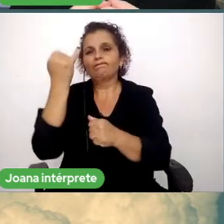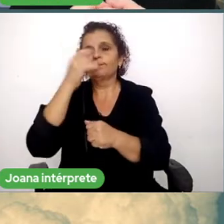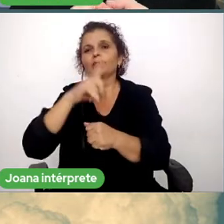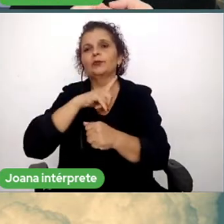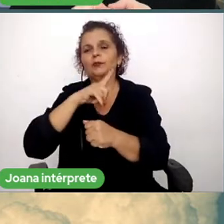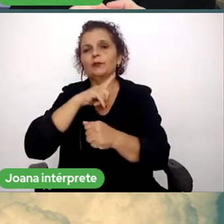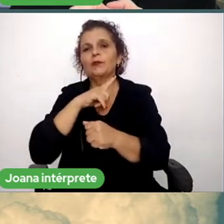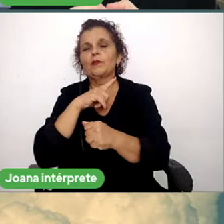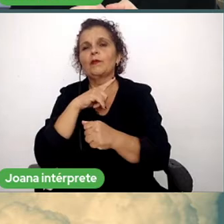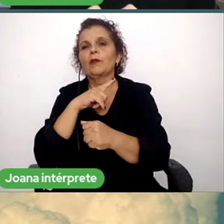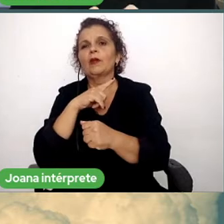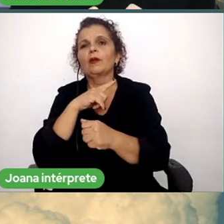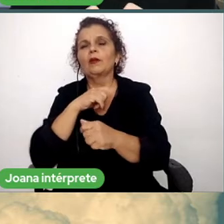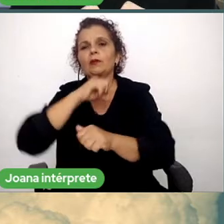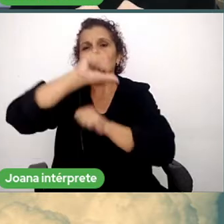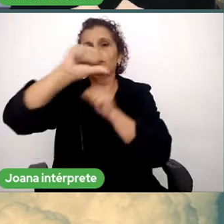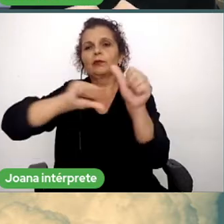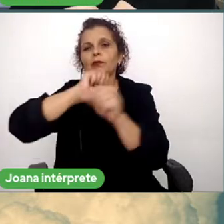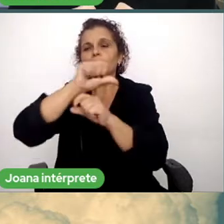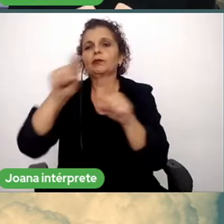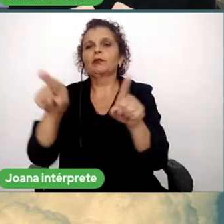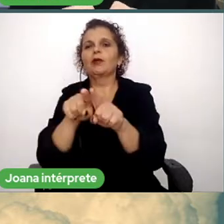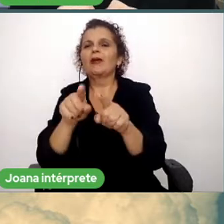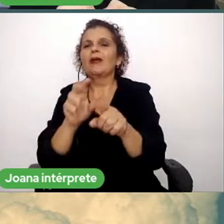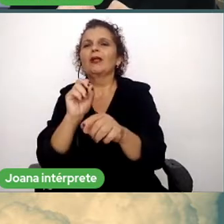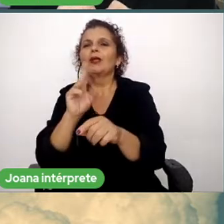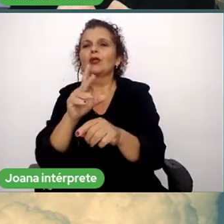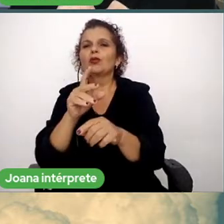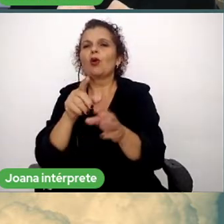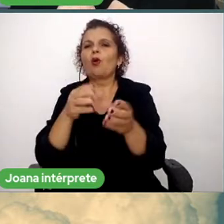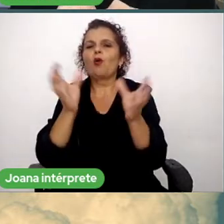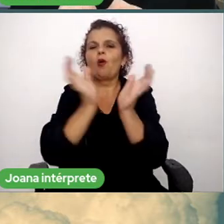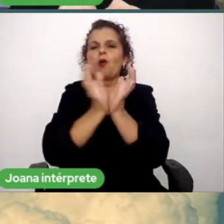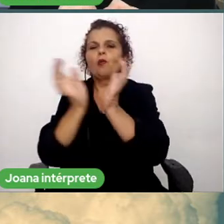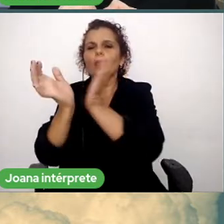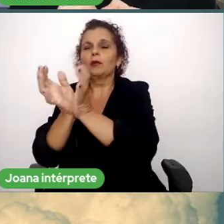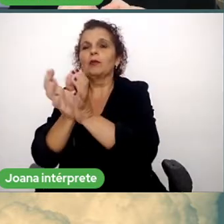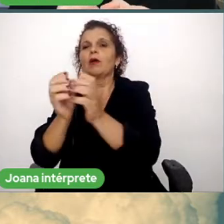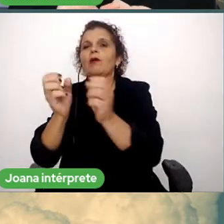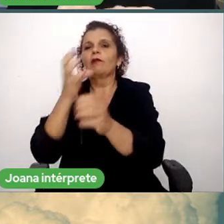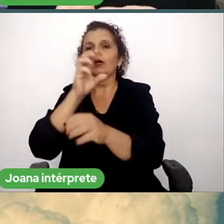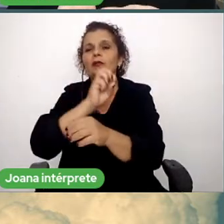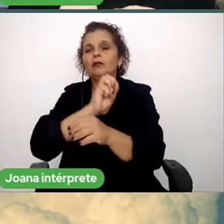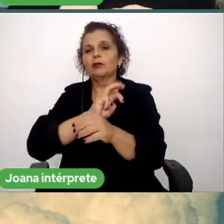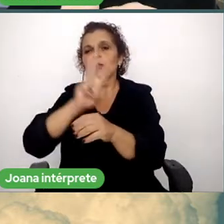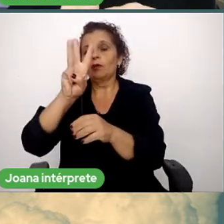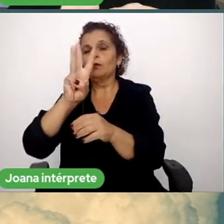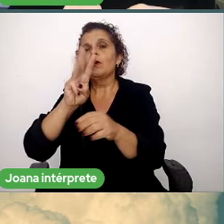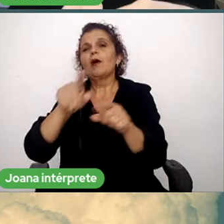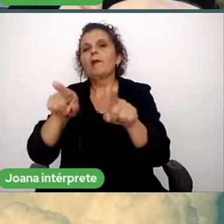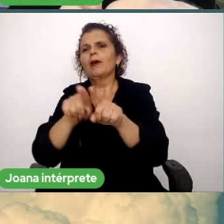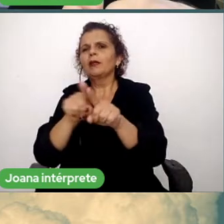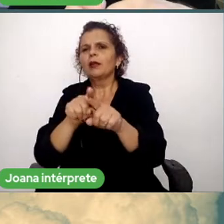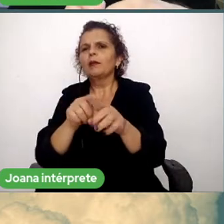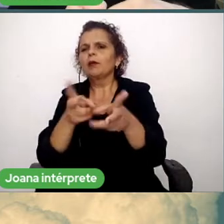na mecânica de transformação. Ou seja, não é só uma questão de como as equipes fazem software, é como o negócio